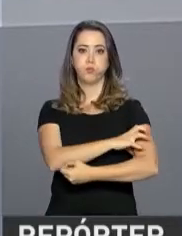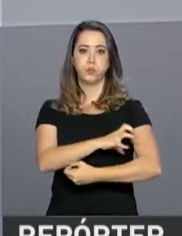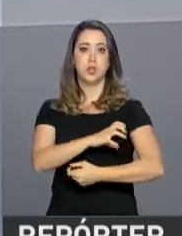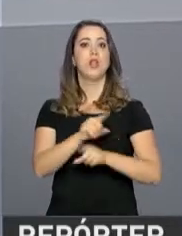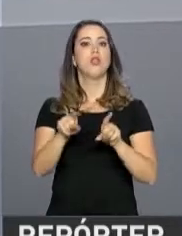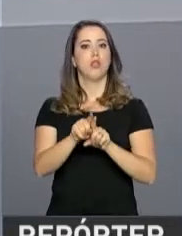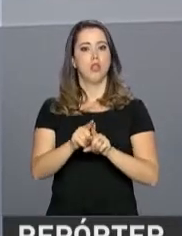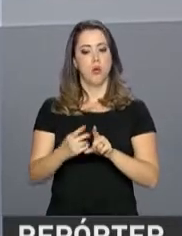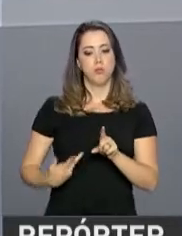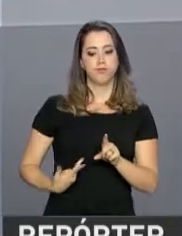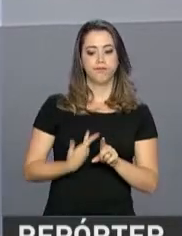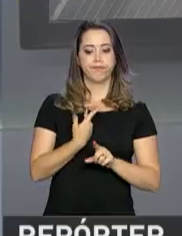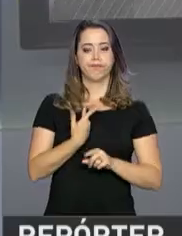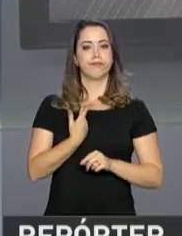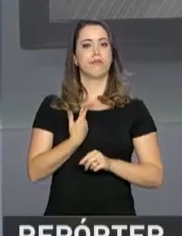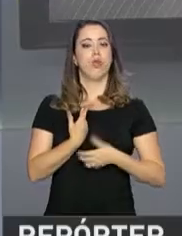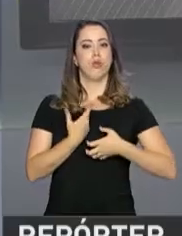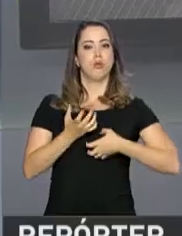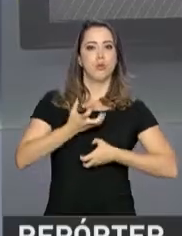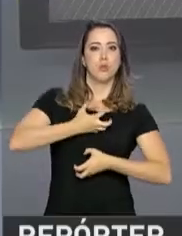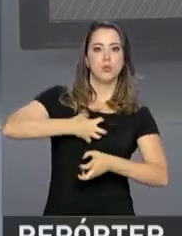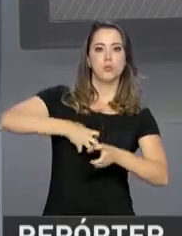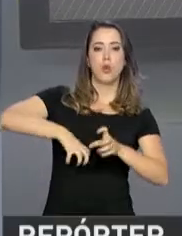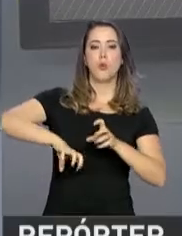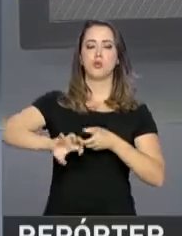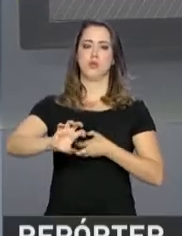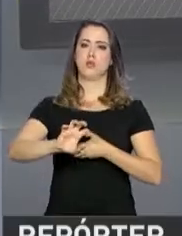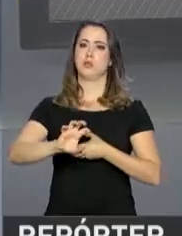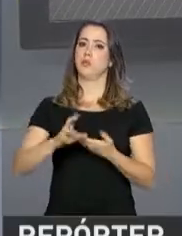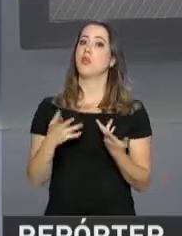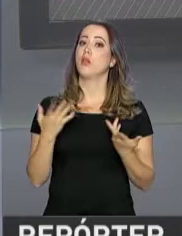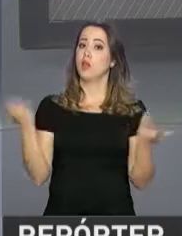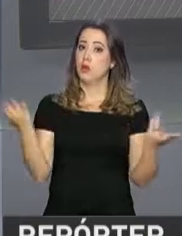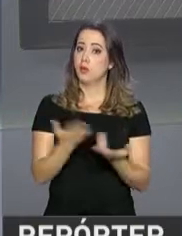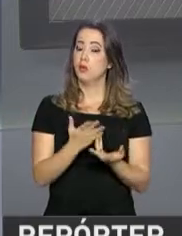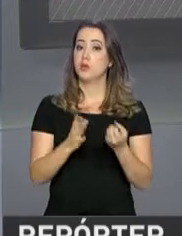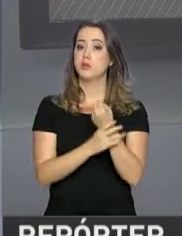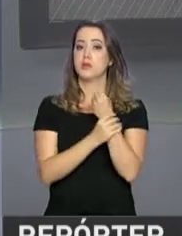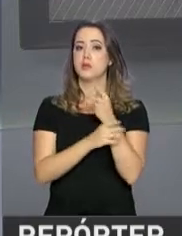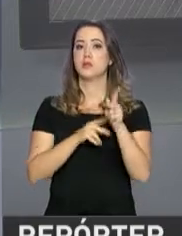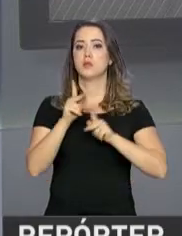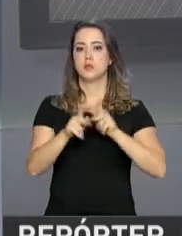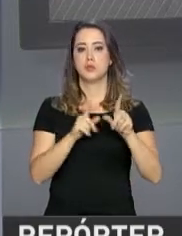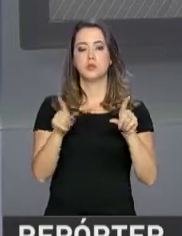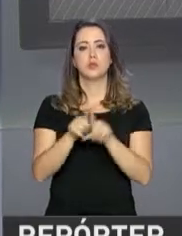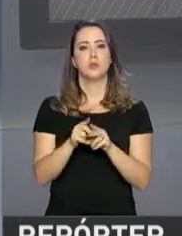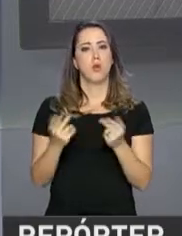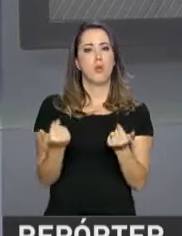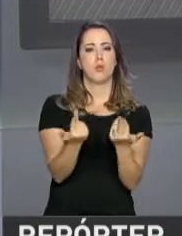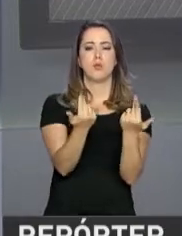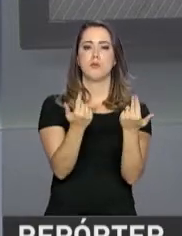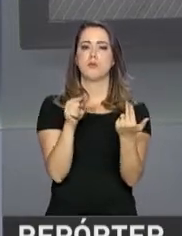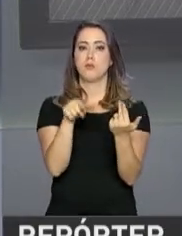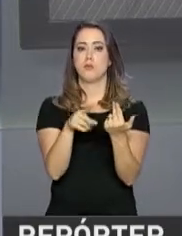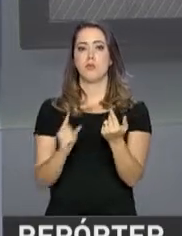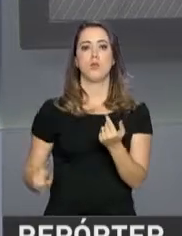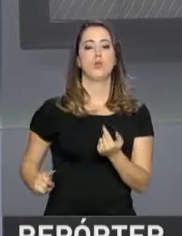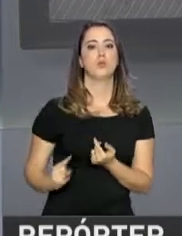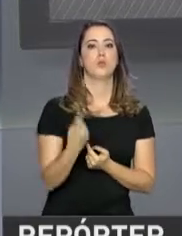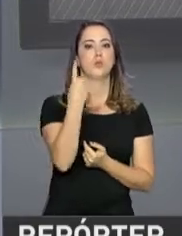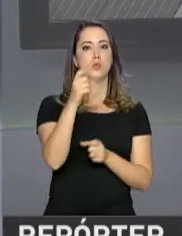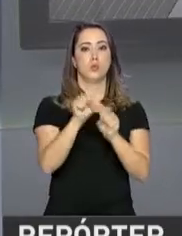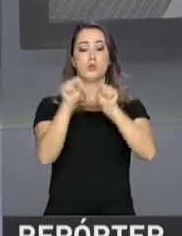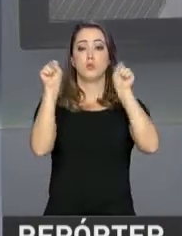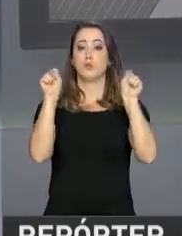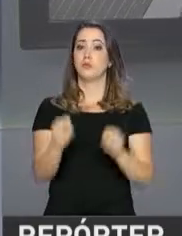transplante de órgãos e agora à segurança pública também deve seguir o modelo de um sistema único integrado essa é a